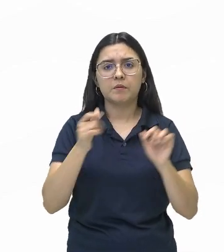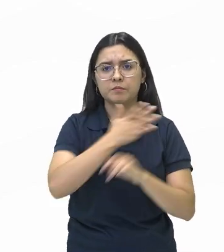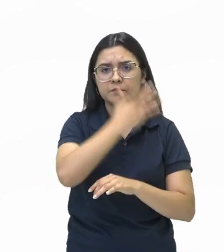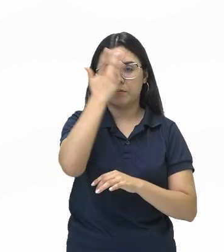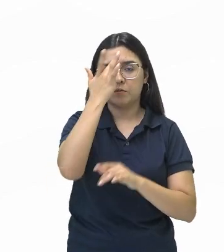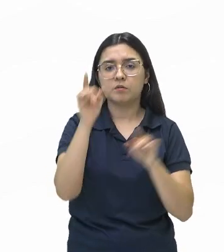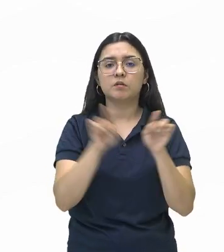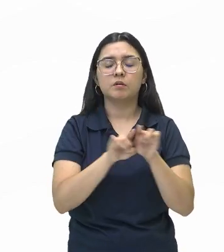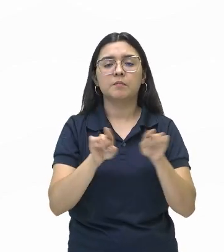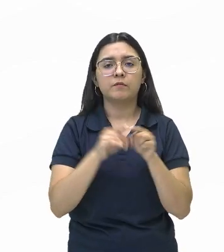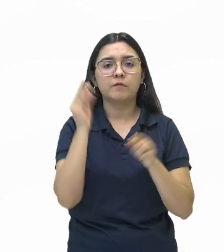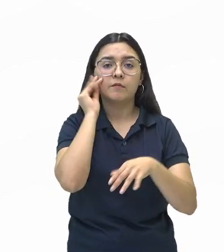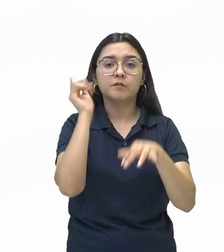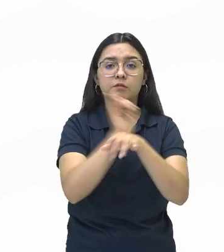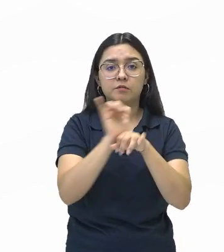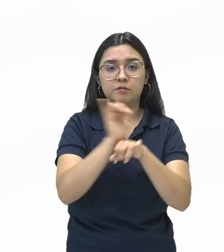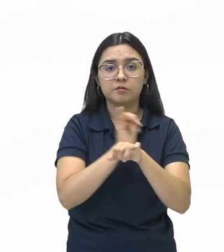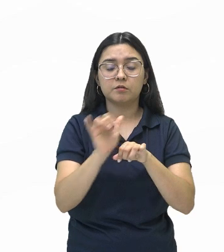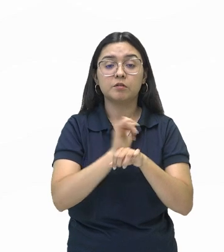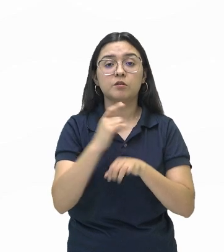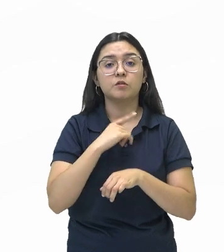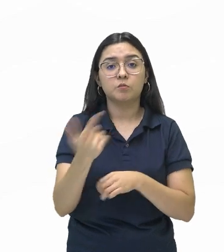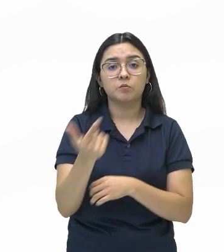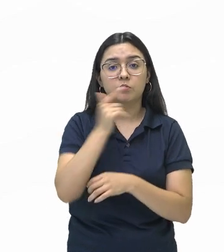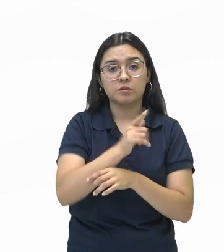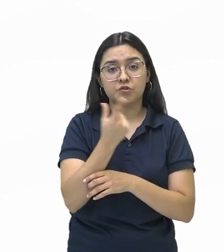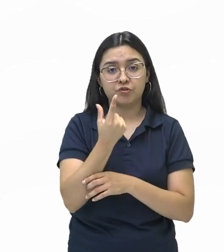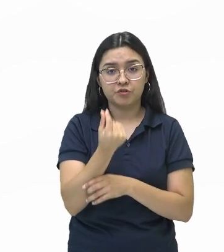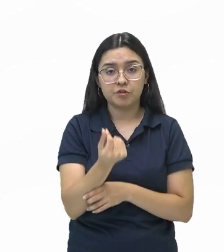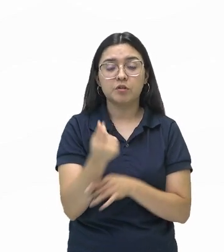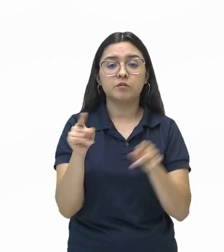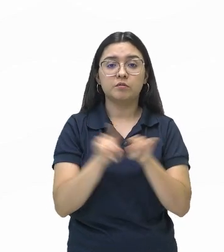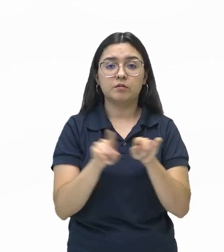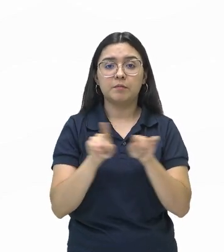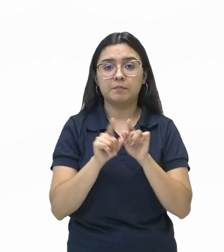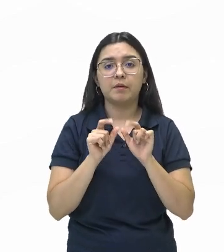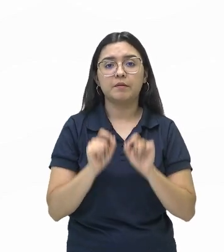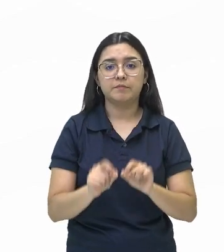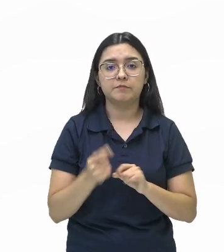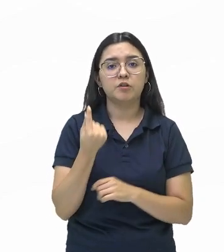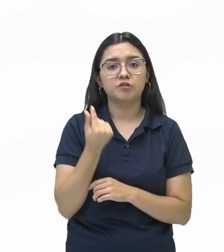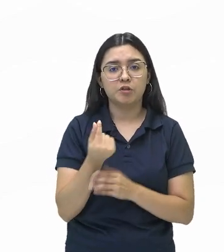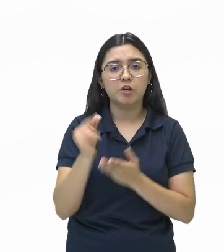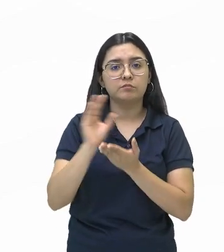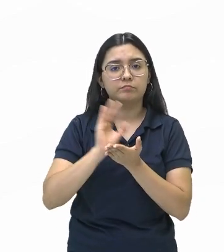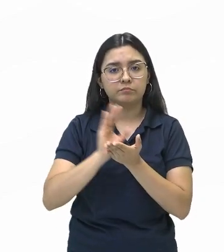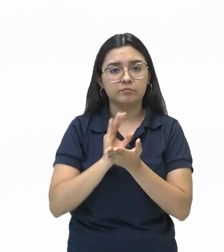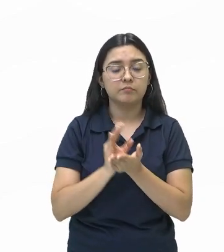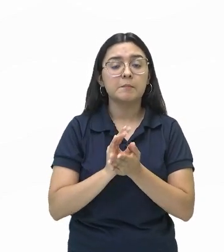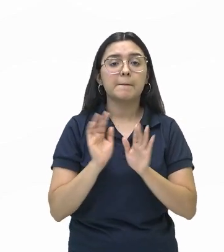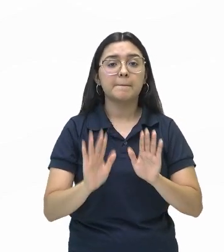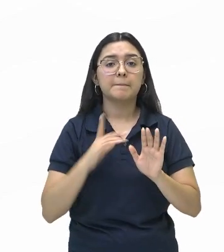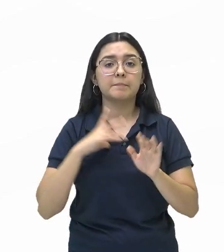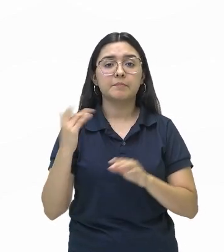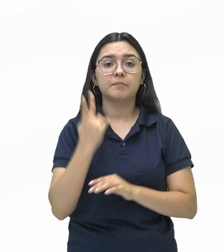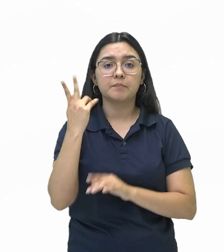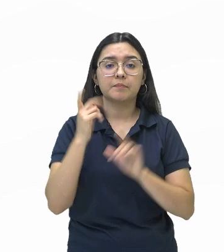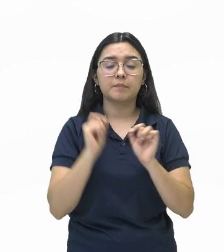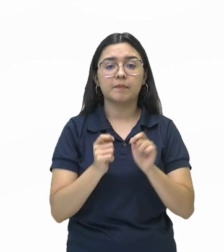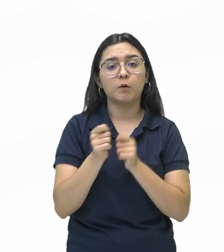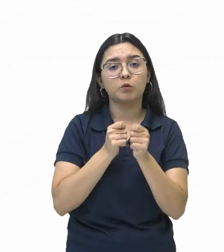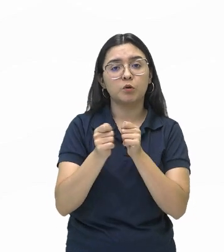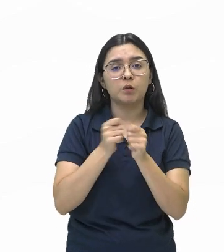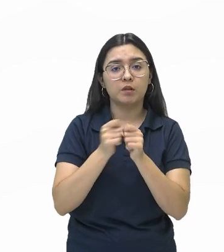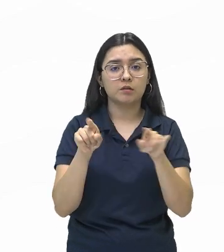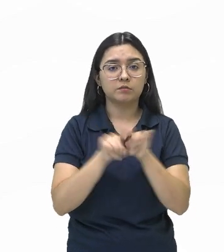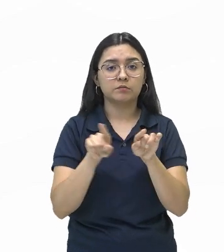buscar também uma forma também de ter o quê? Dinheiro, né? Grana no bolso. Então, os valores são controlados